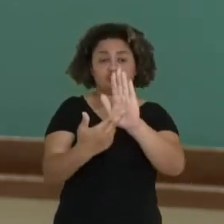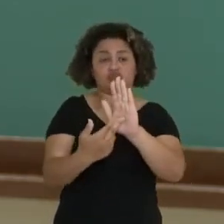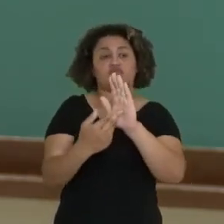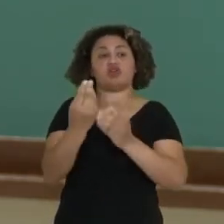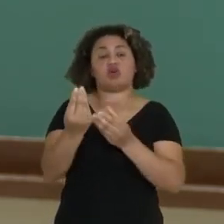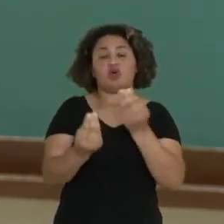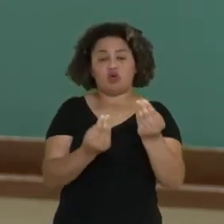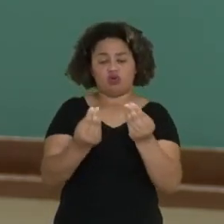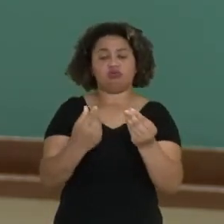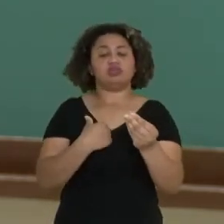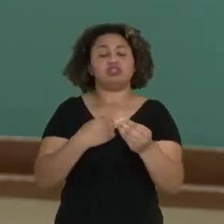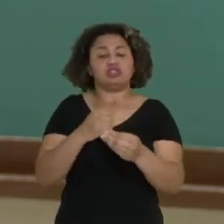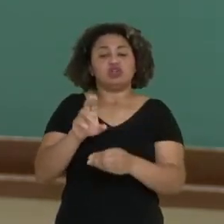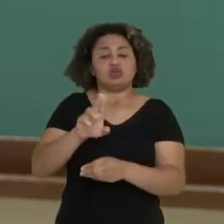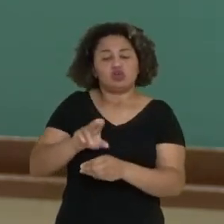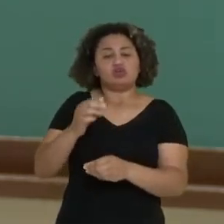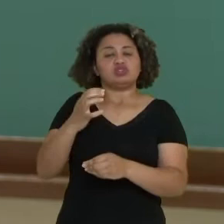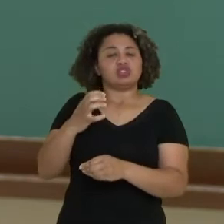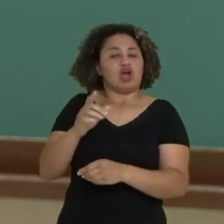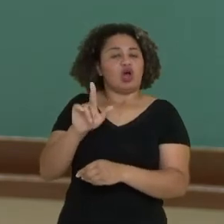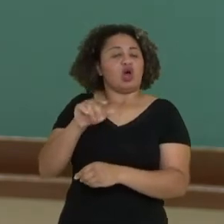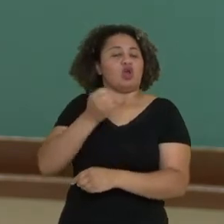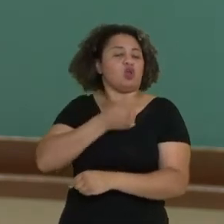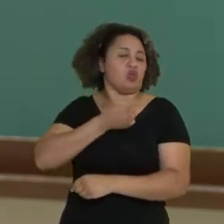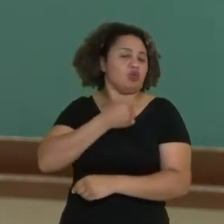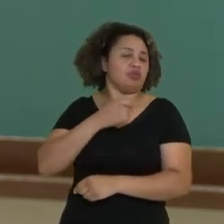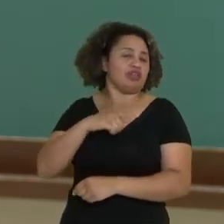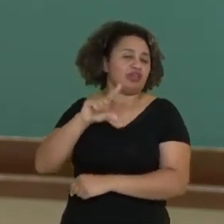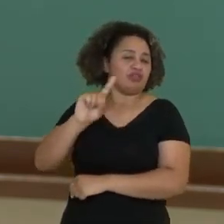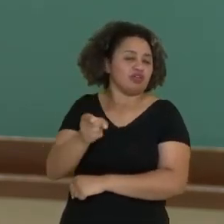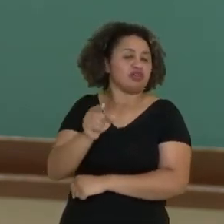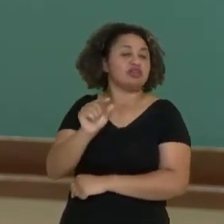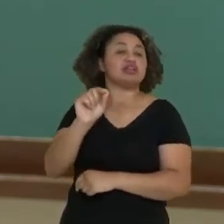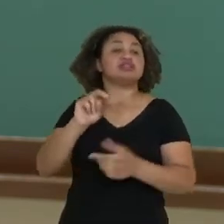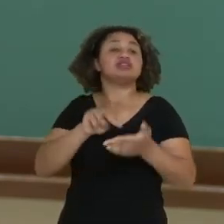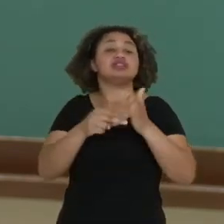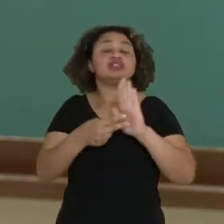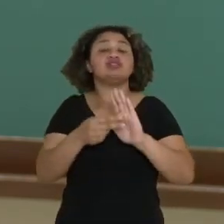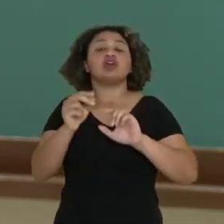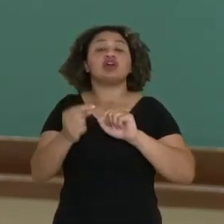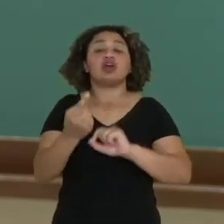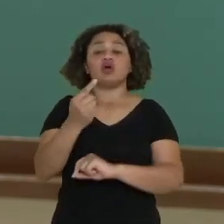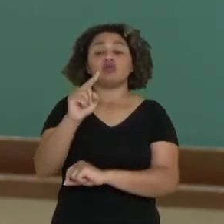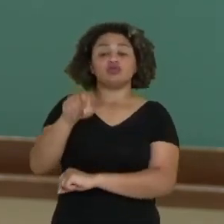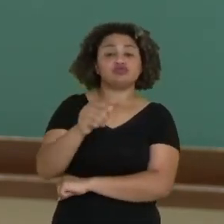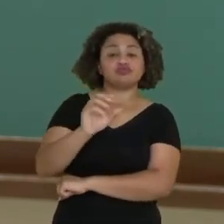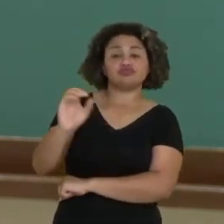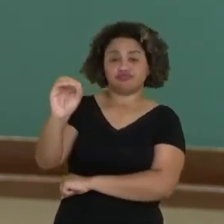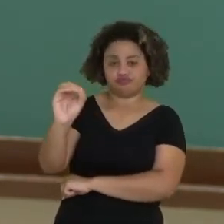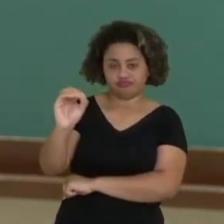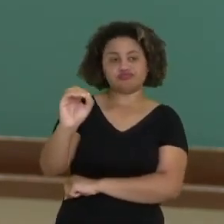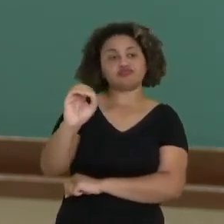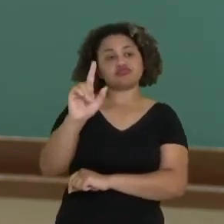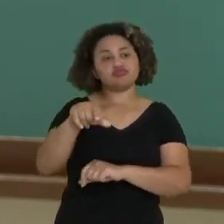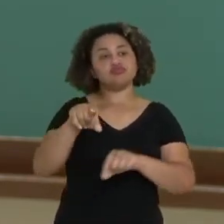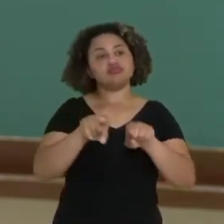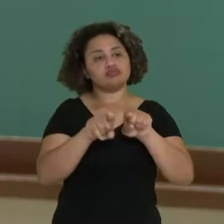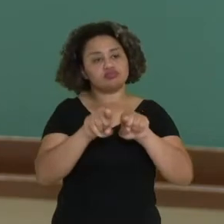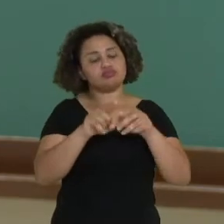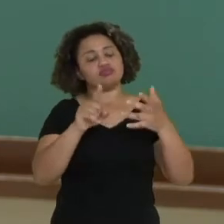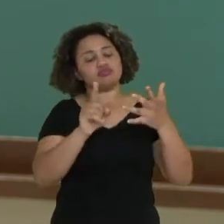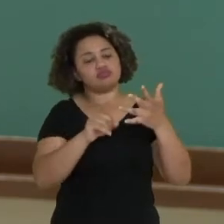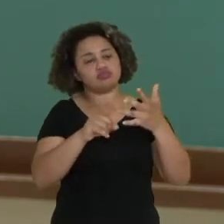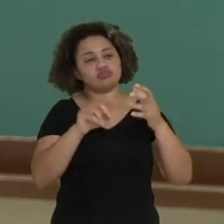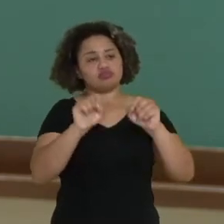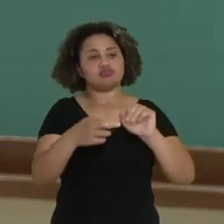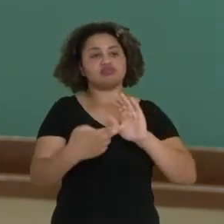dessa fração na sua forma decimal, ou seja, simplesmente 1. E posso ainda representar